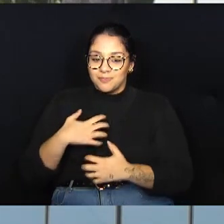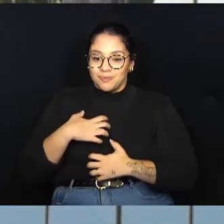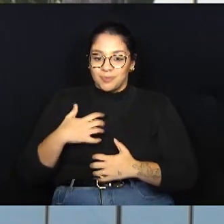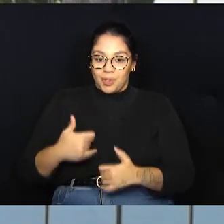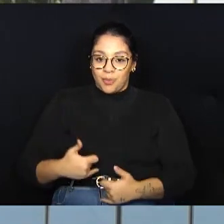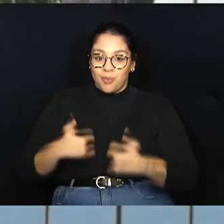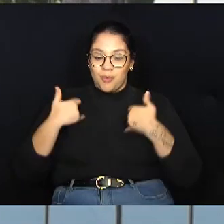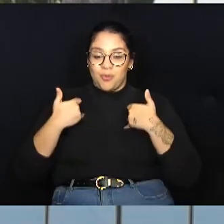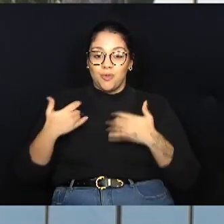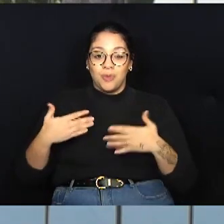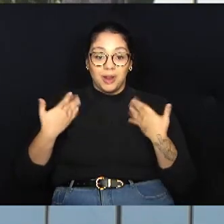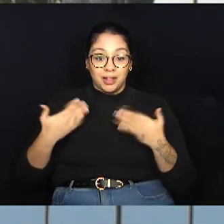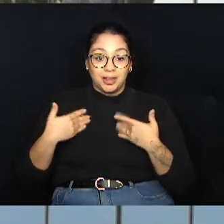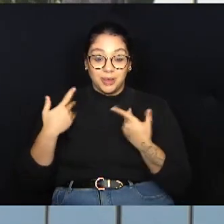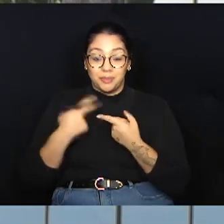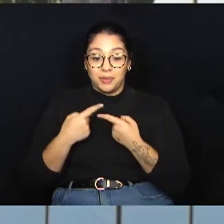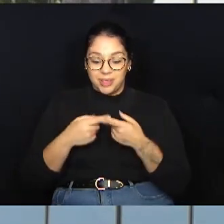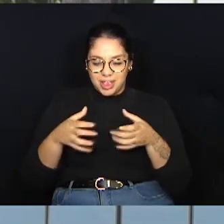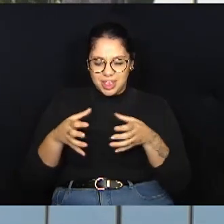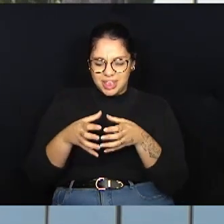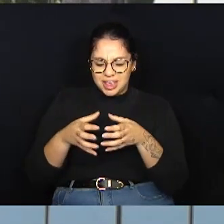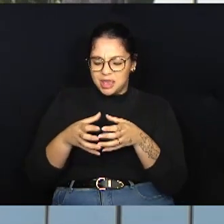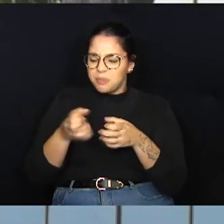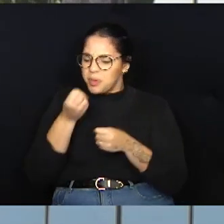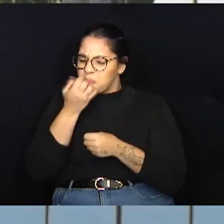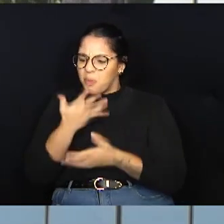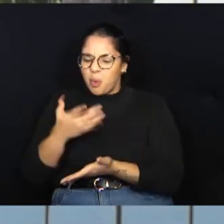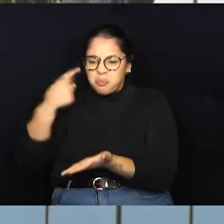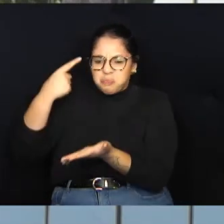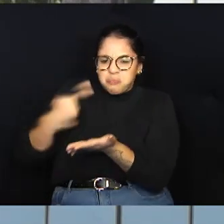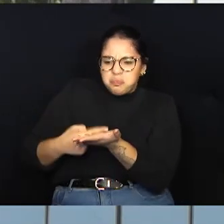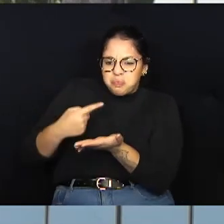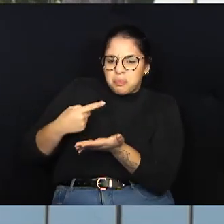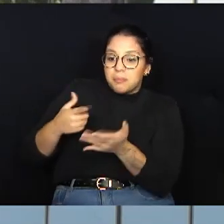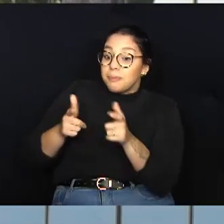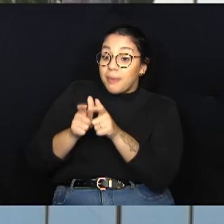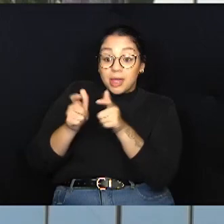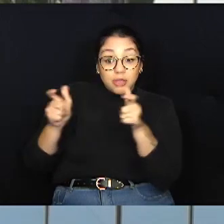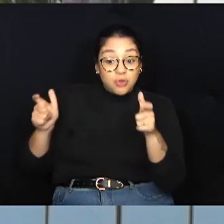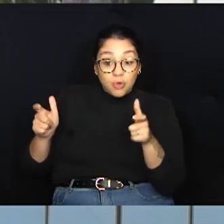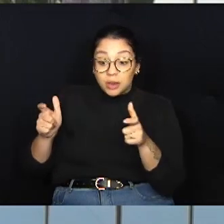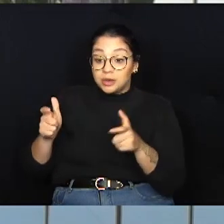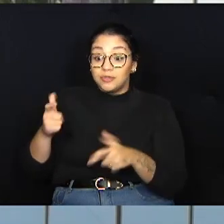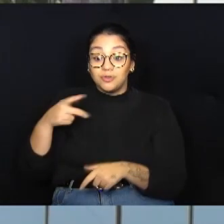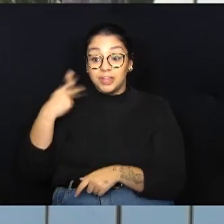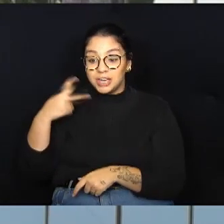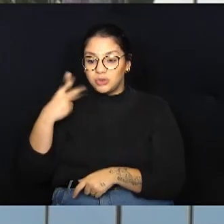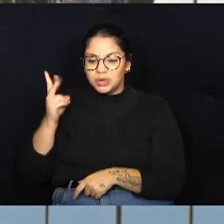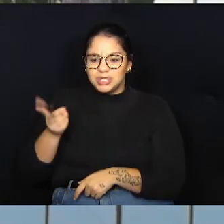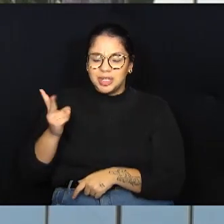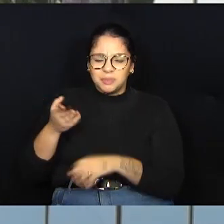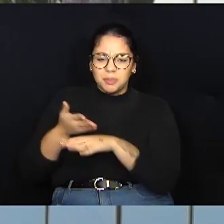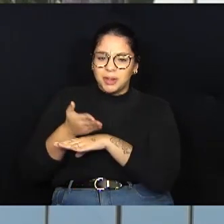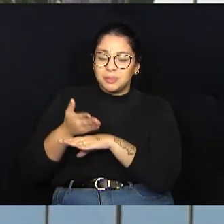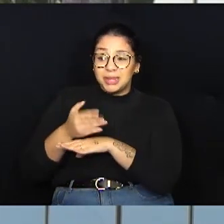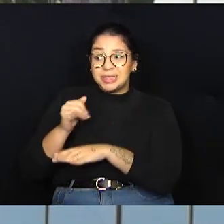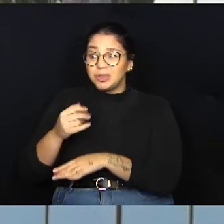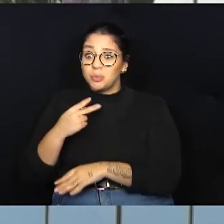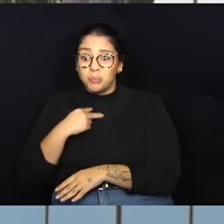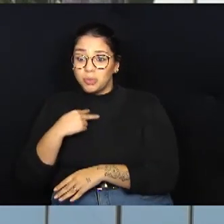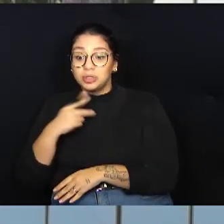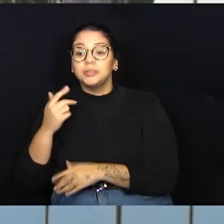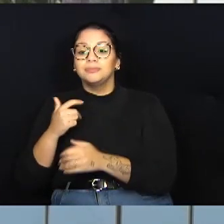alegria, porque foi uma equipe dinâmica, comprometida. A maior parte dos vereadores sempre presentes, quando não podiam estar, enviavam